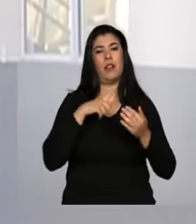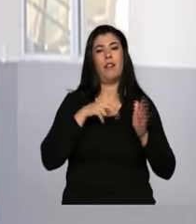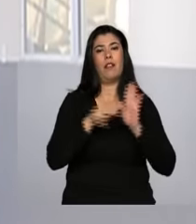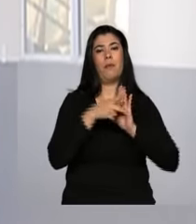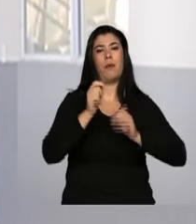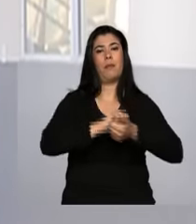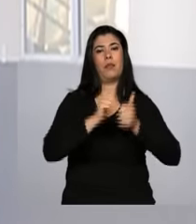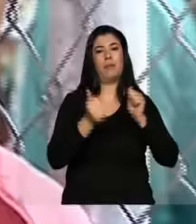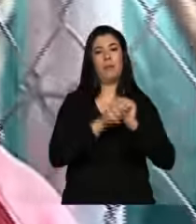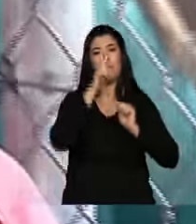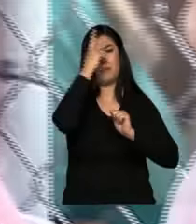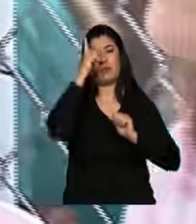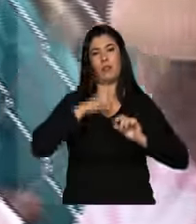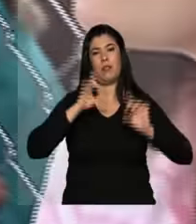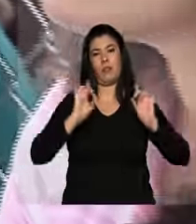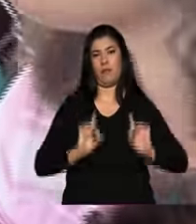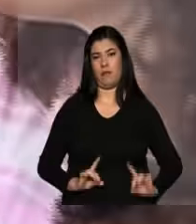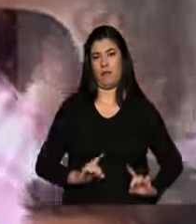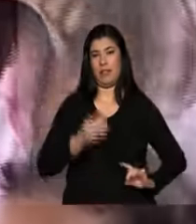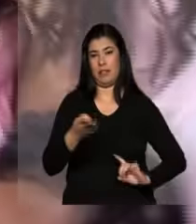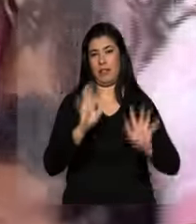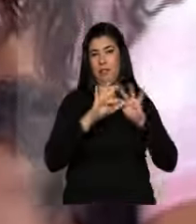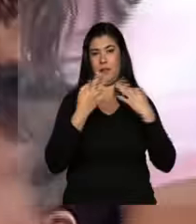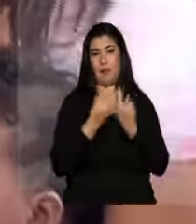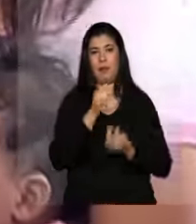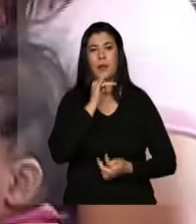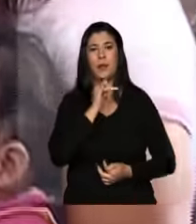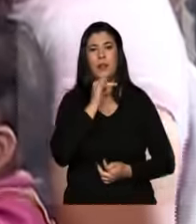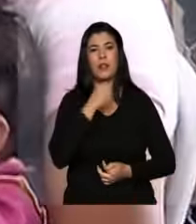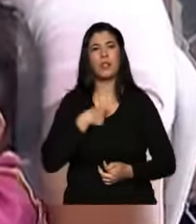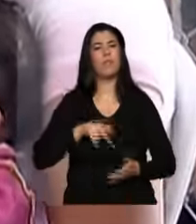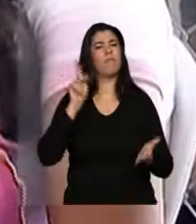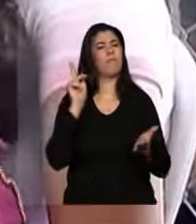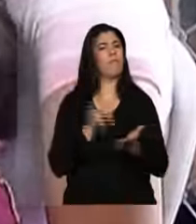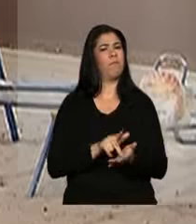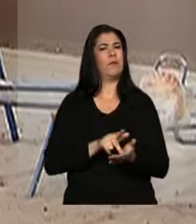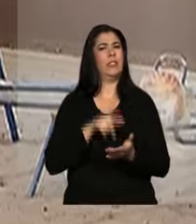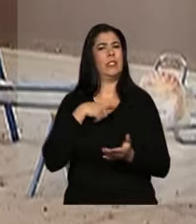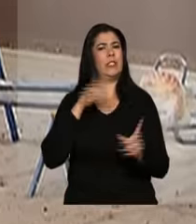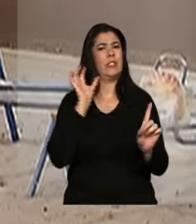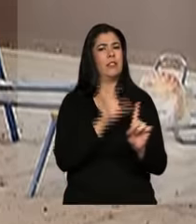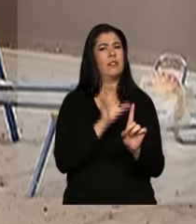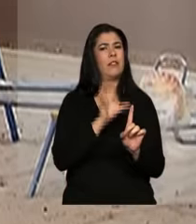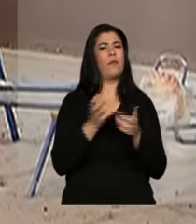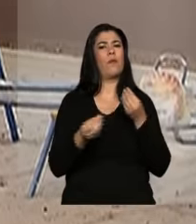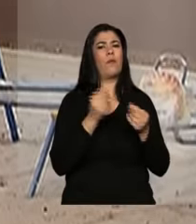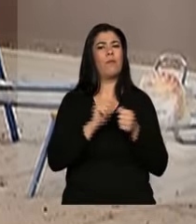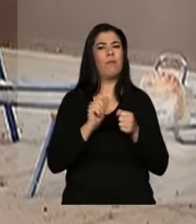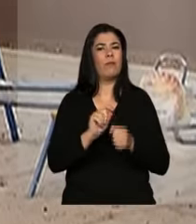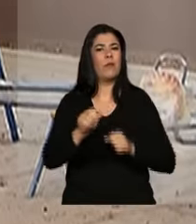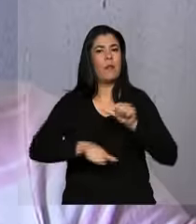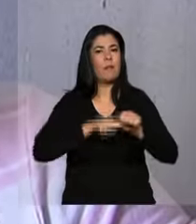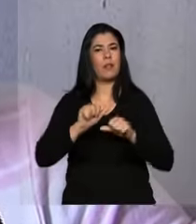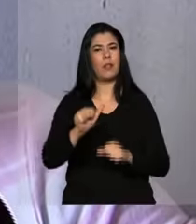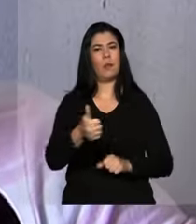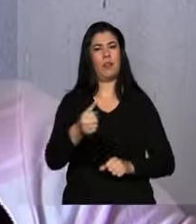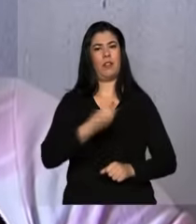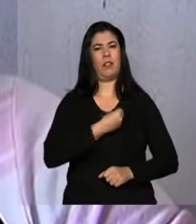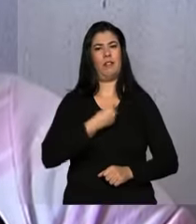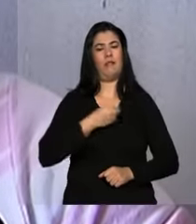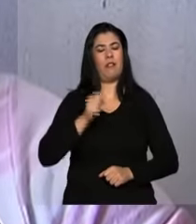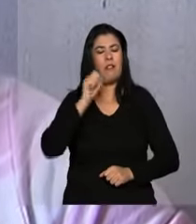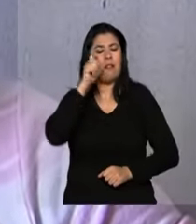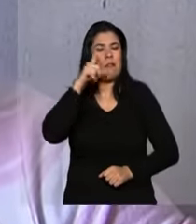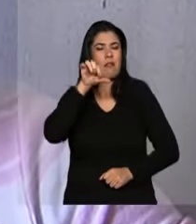com deficiência. Para famílias como a da Silvana, o verdadeiro impacto é na qualidade de vida. Acordar às